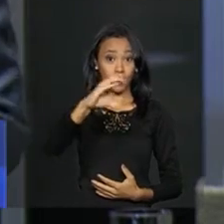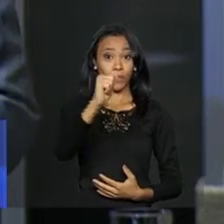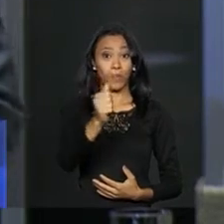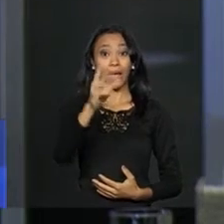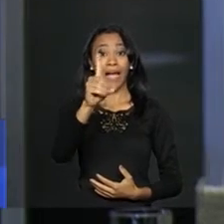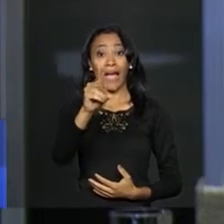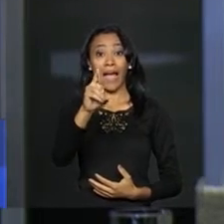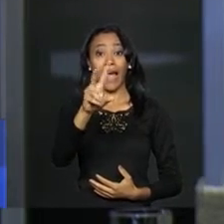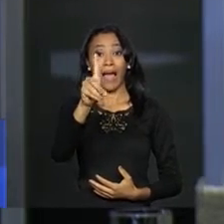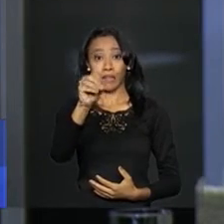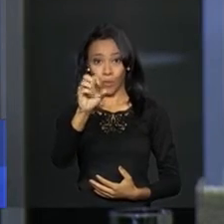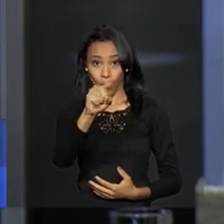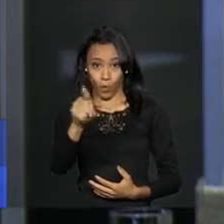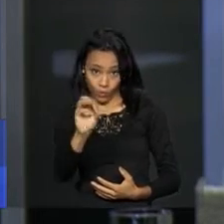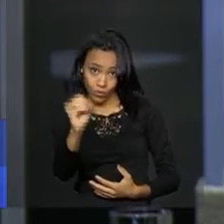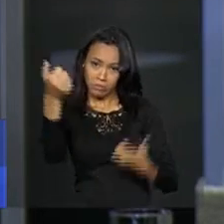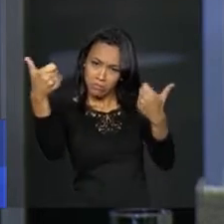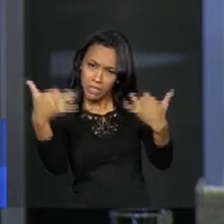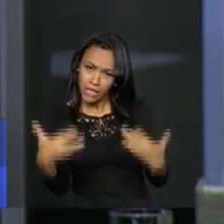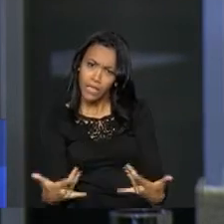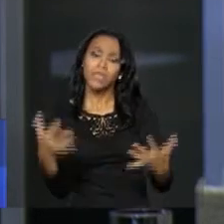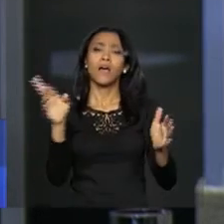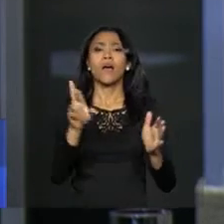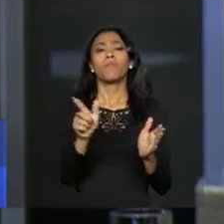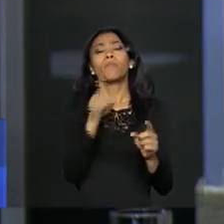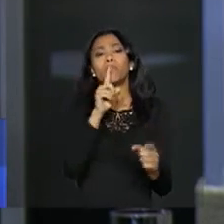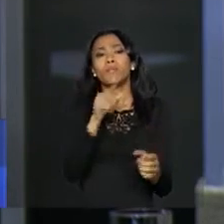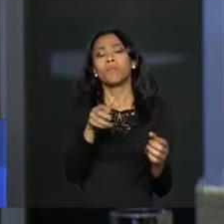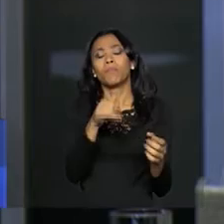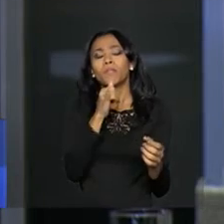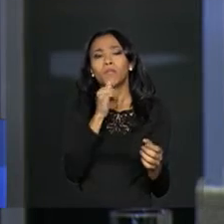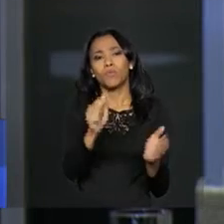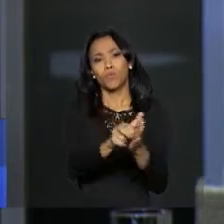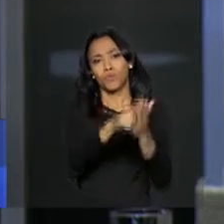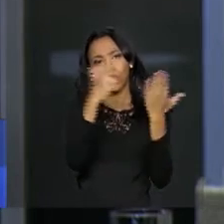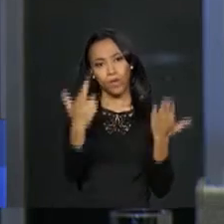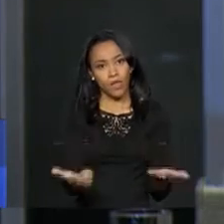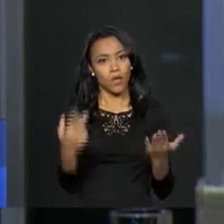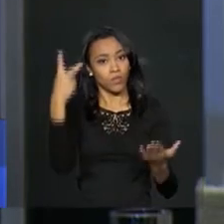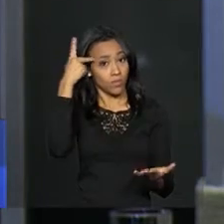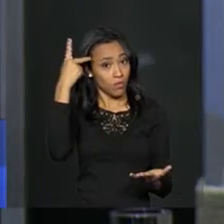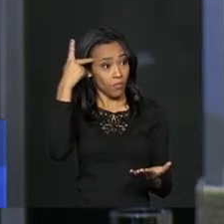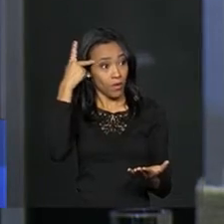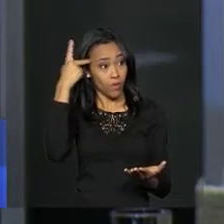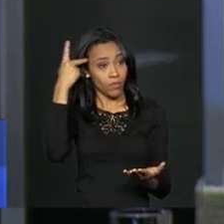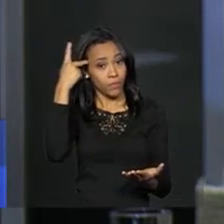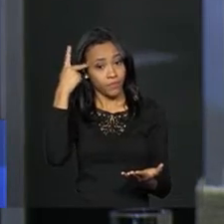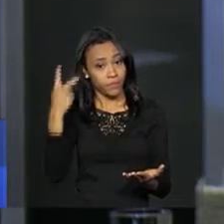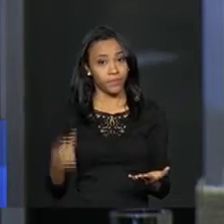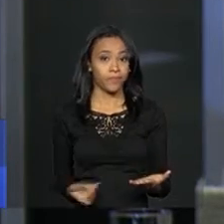fez. Aliás, a Folha de São Paulo de hoje começa o editorial dizendo: